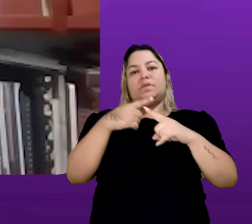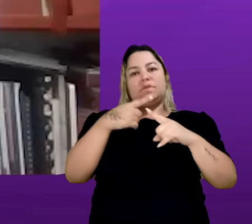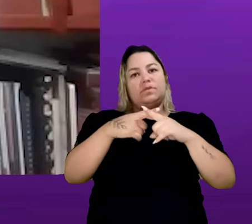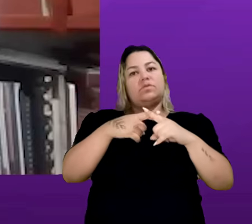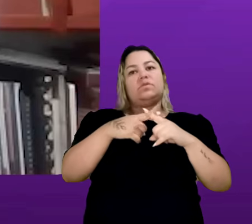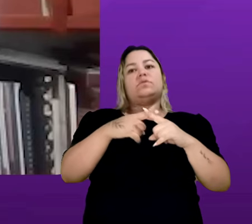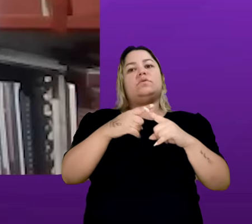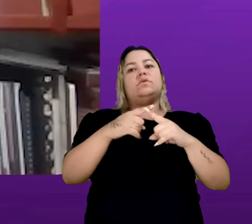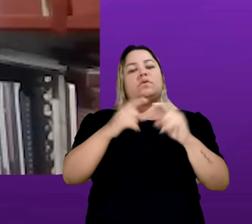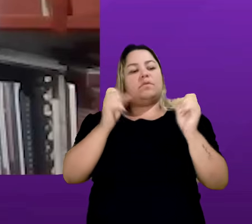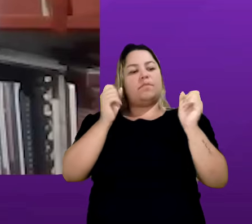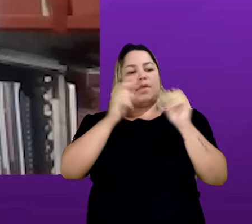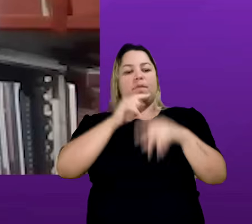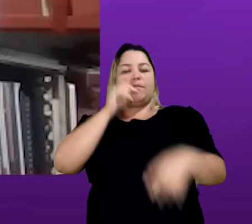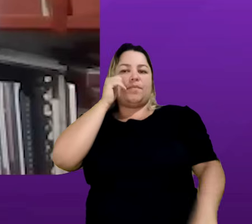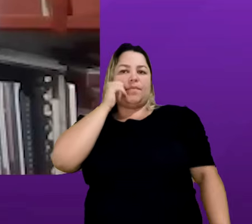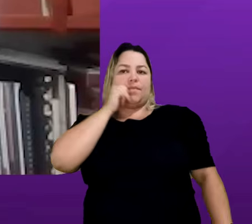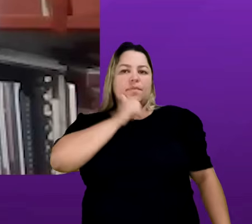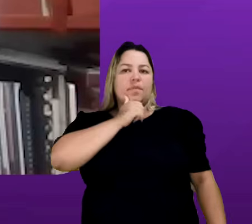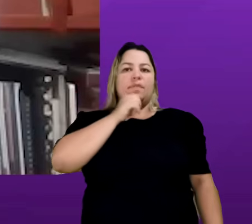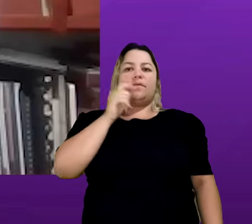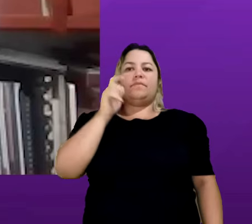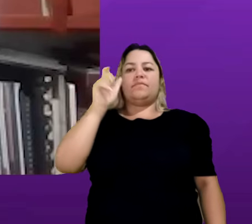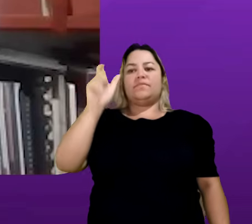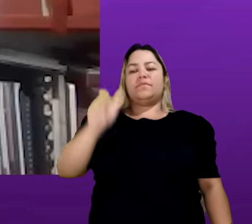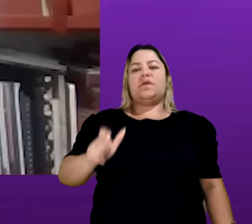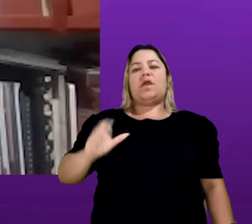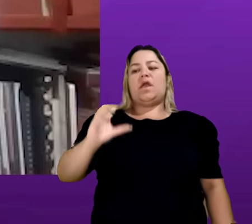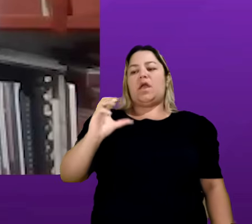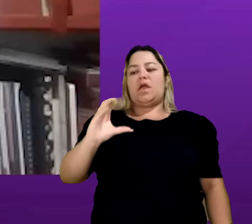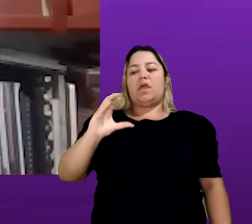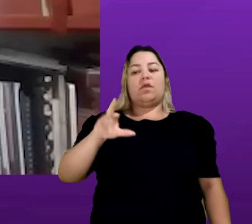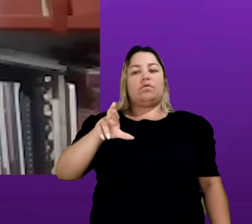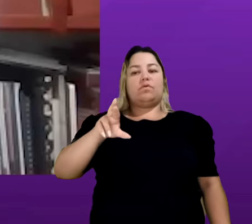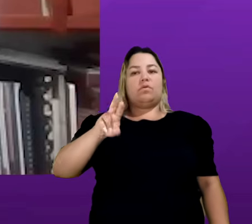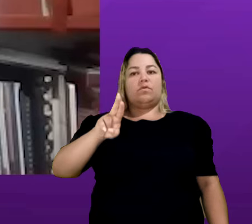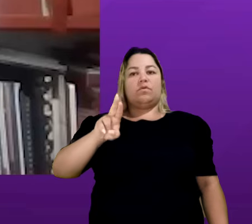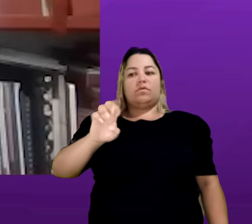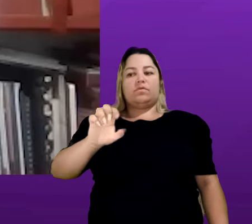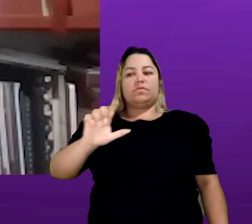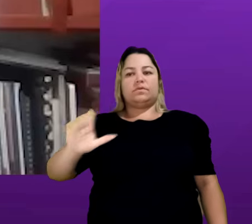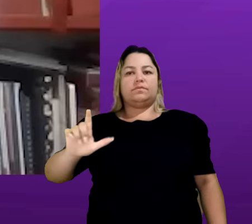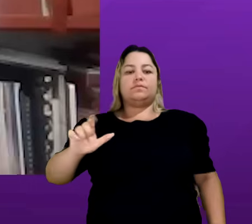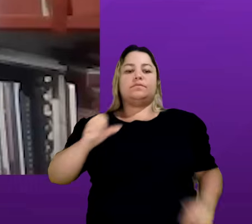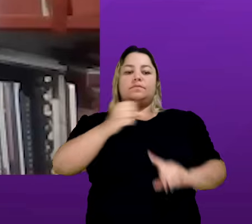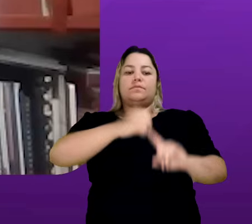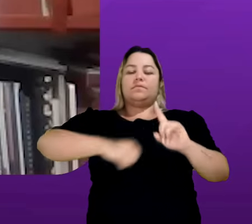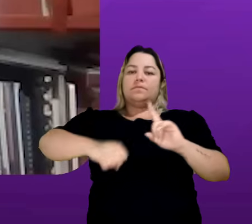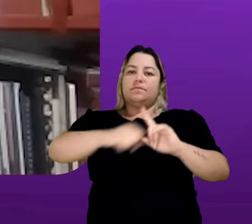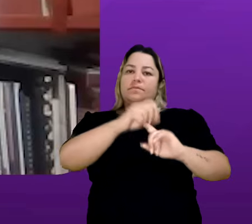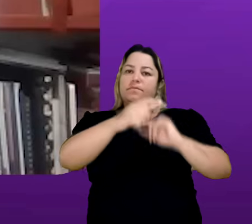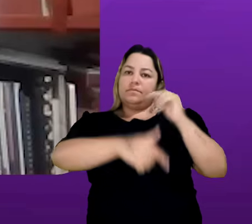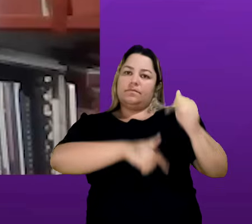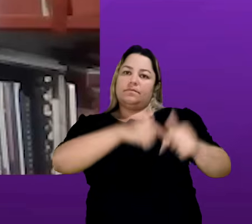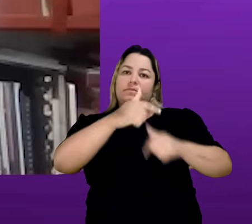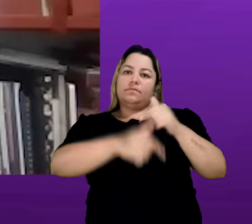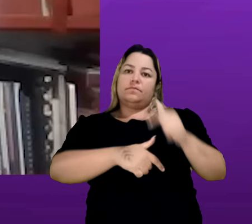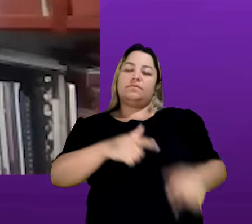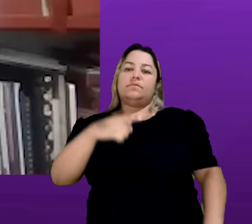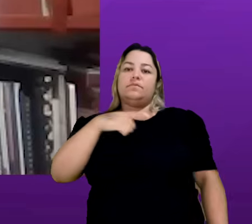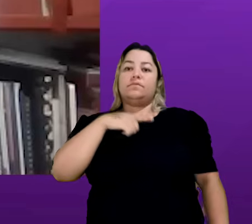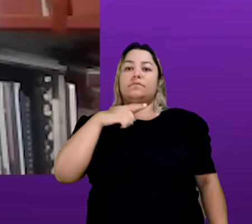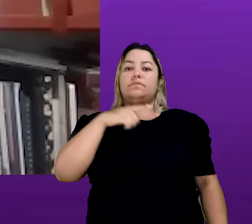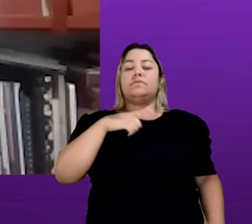são tratadas, como nós somos tratadas na sociedade, no trabalho. Assim, nós temos uma campanha